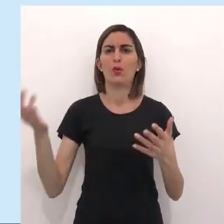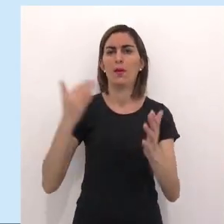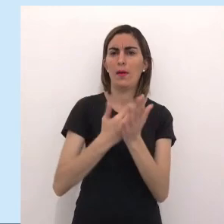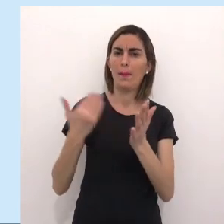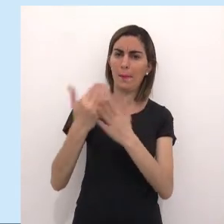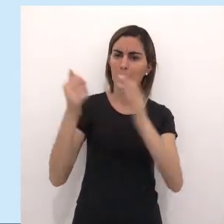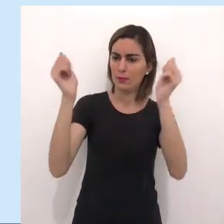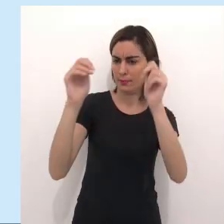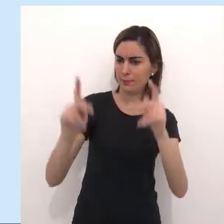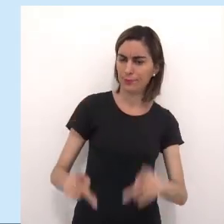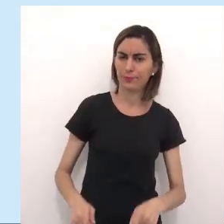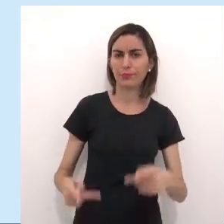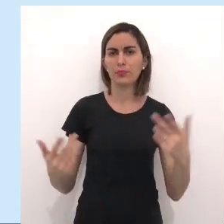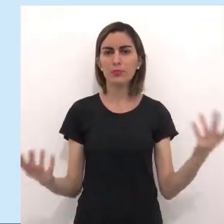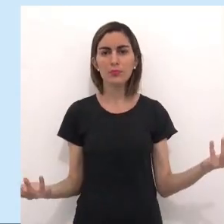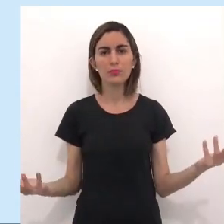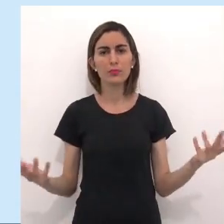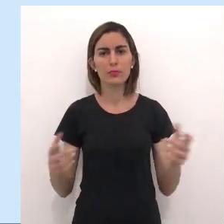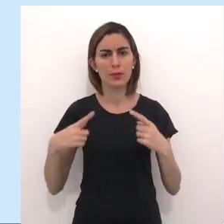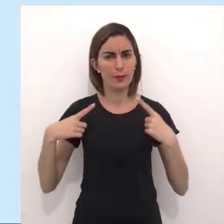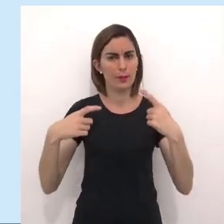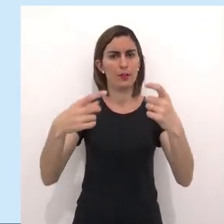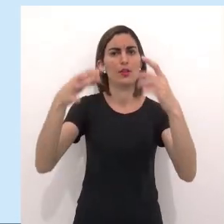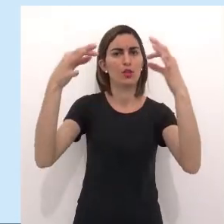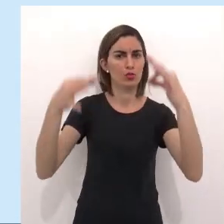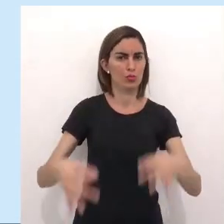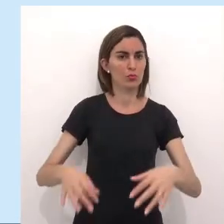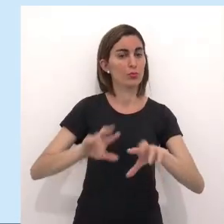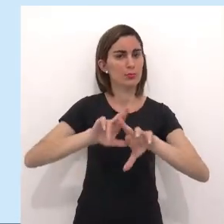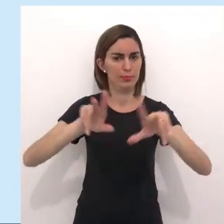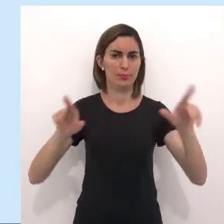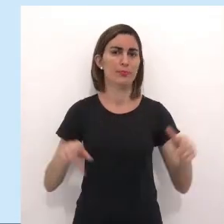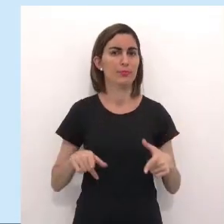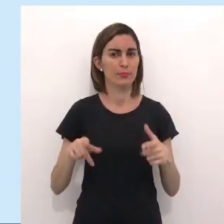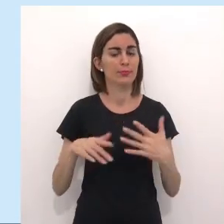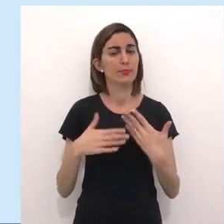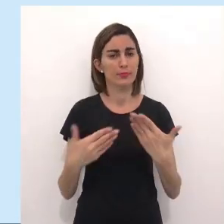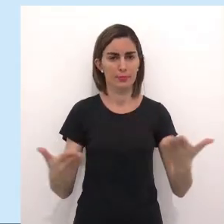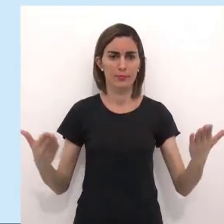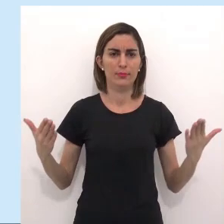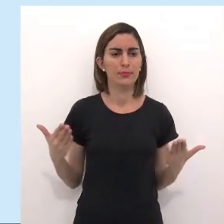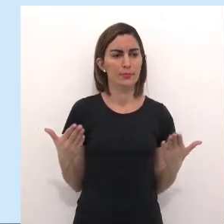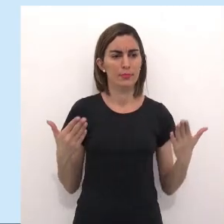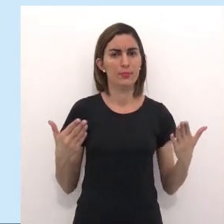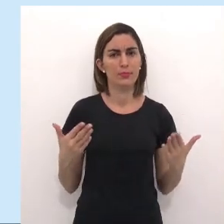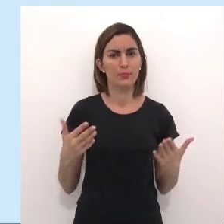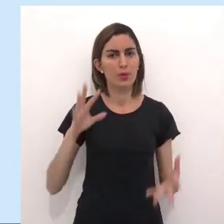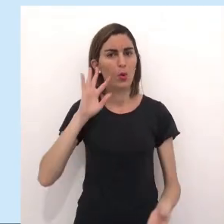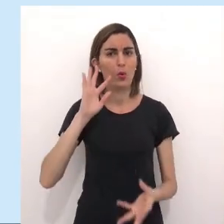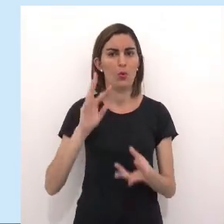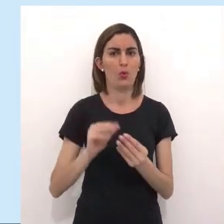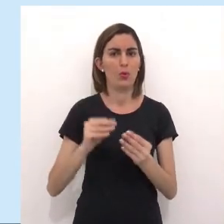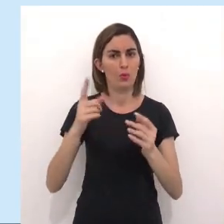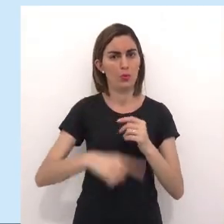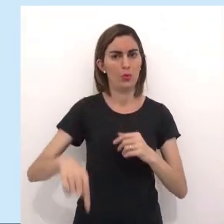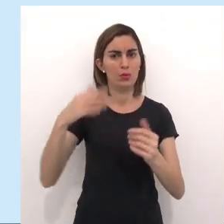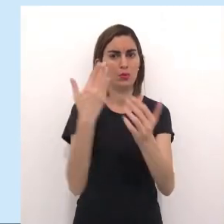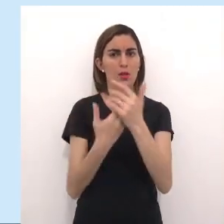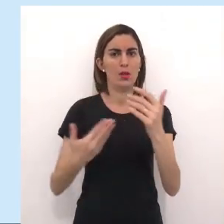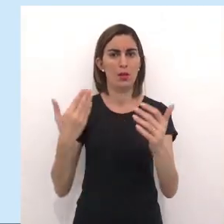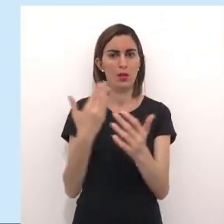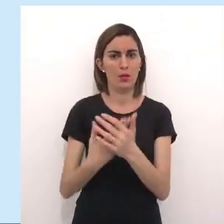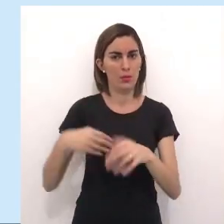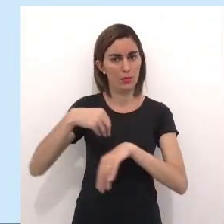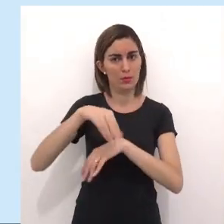mais passivos, os passivos, a guerra justa, etc. Dessa forma, concluímos a nossa